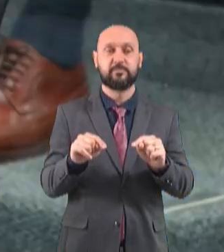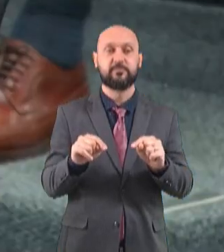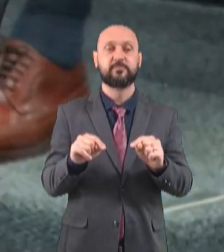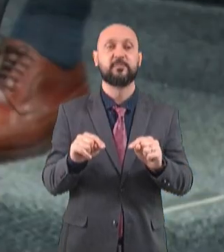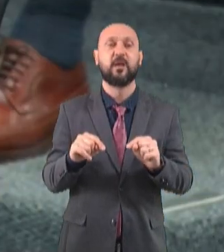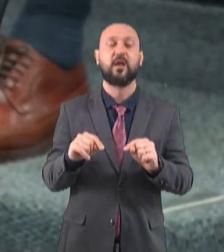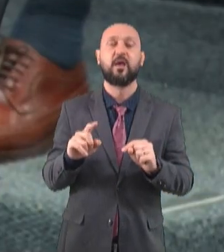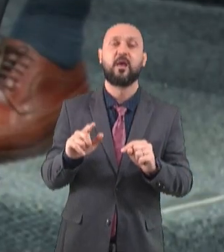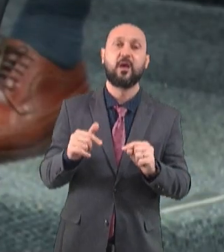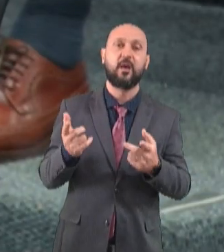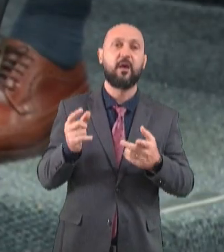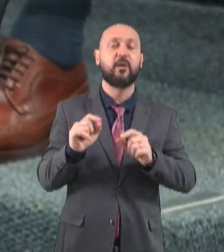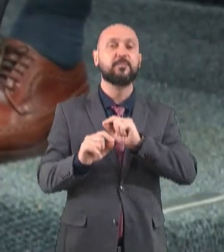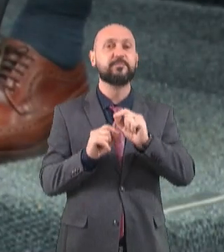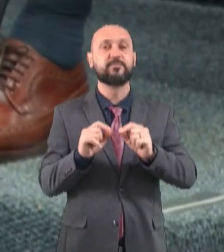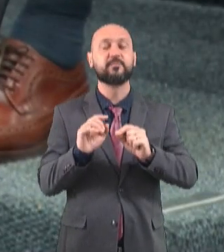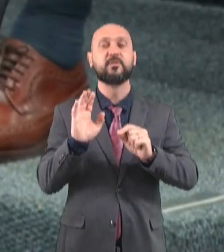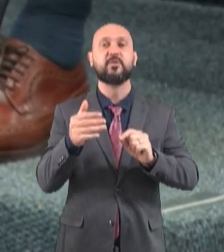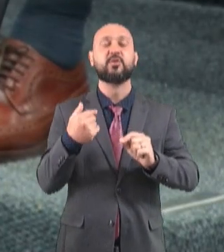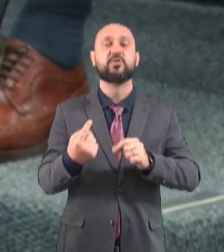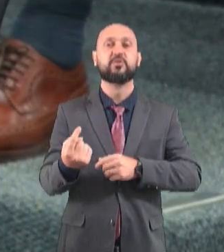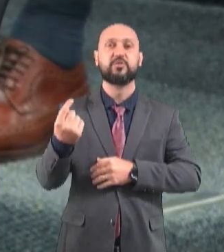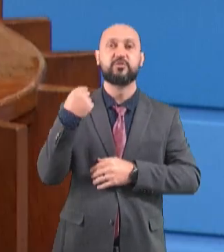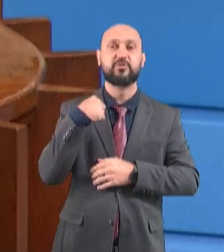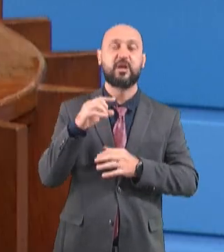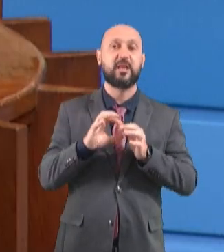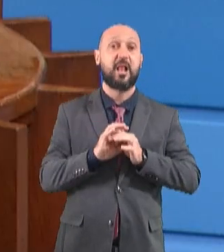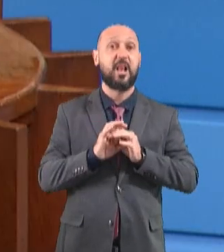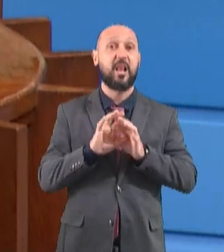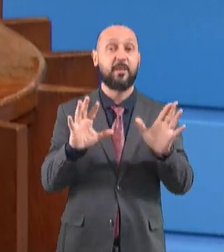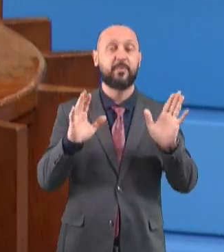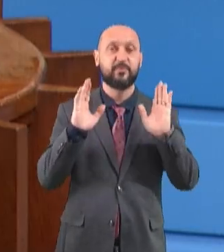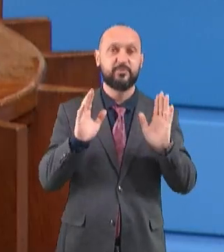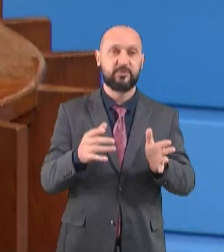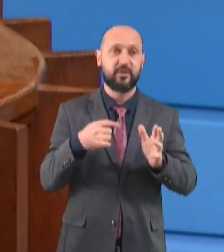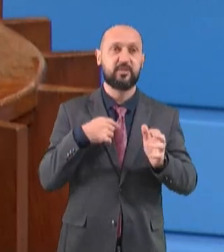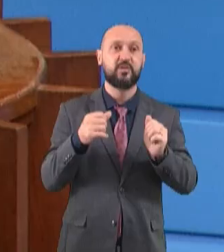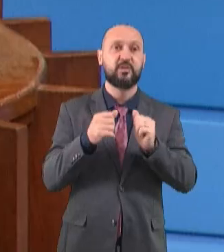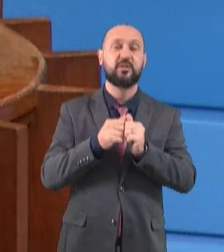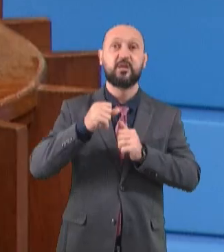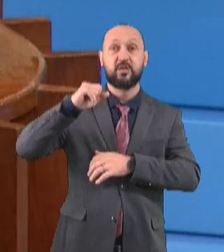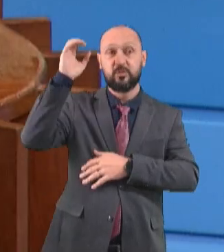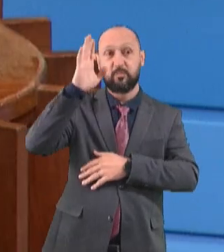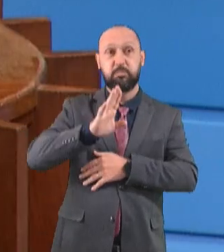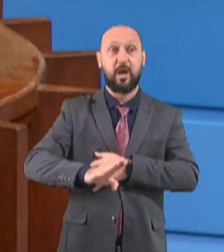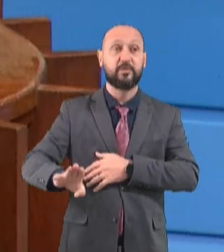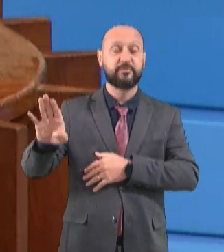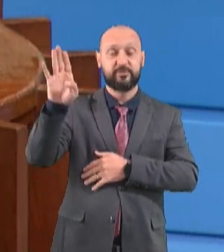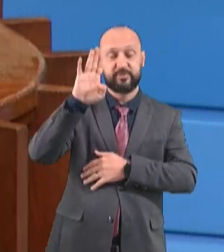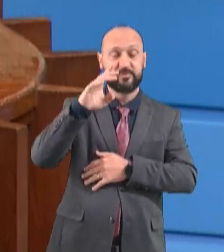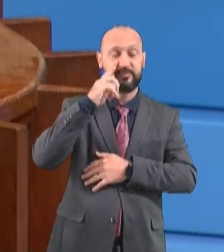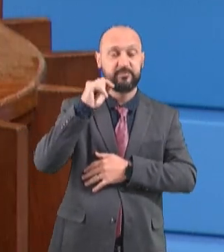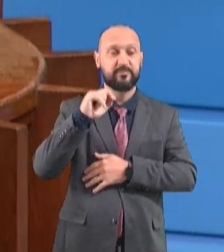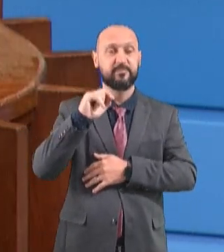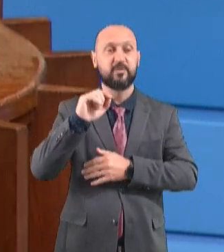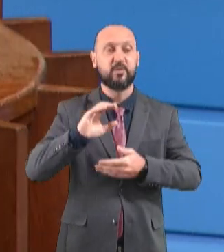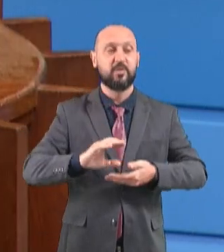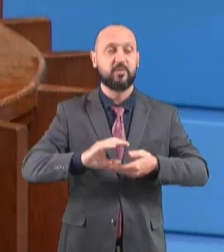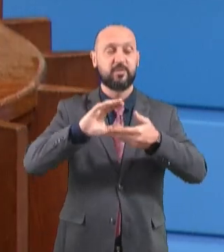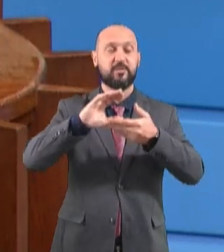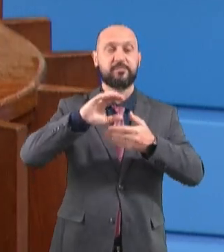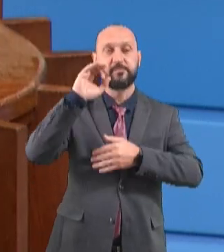é meramente algo que já está validado em nível nacional pelo